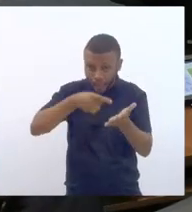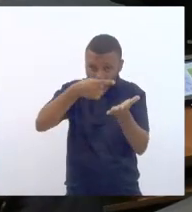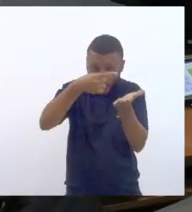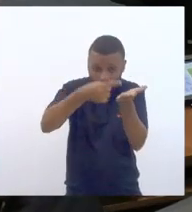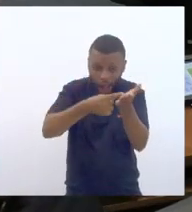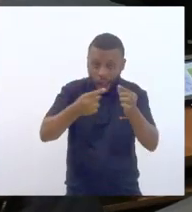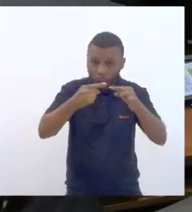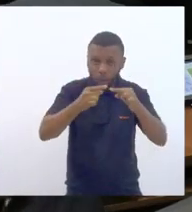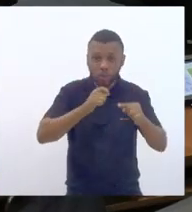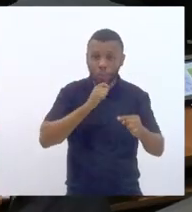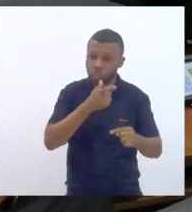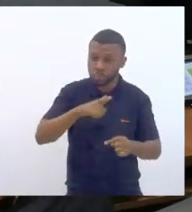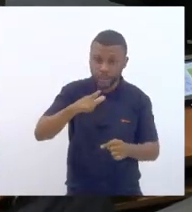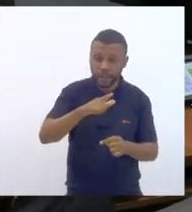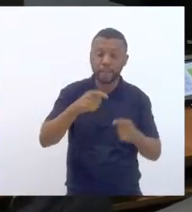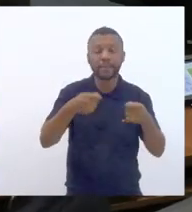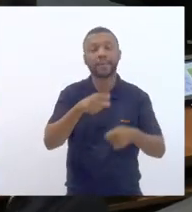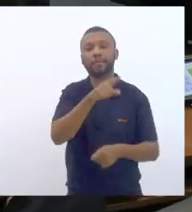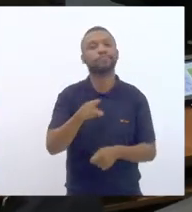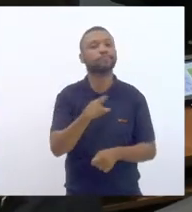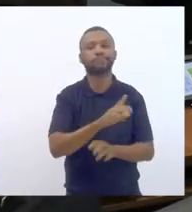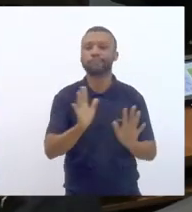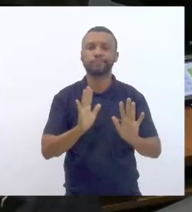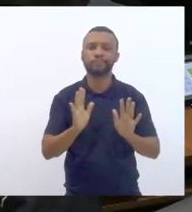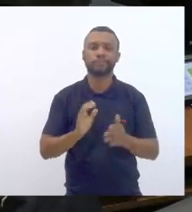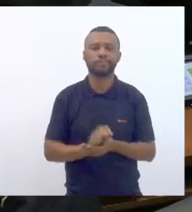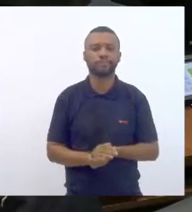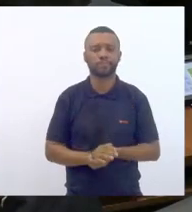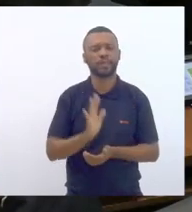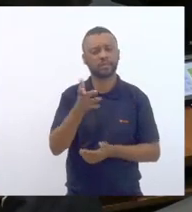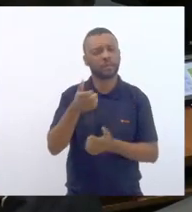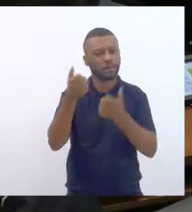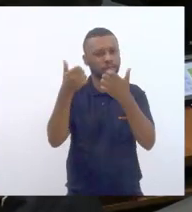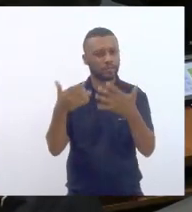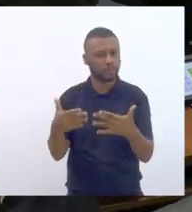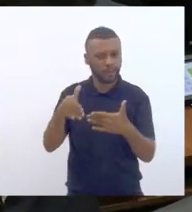deputado. A gente fala já. Fala já.